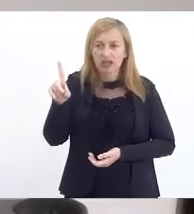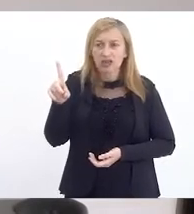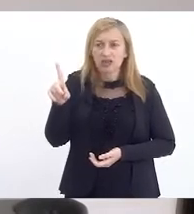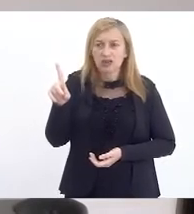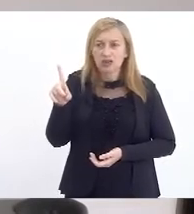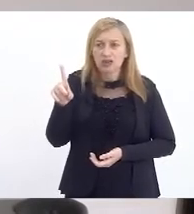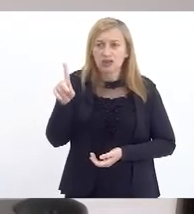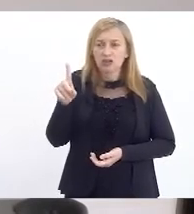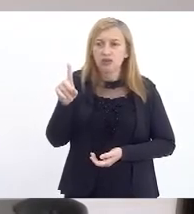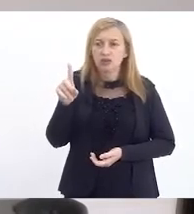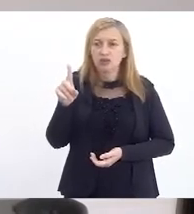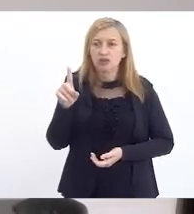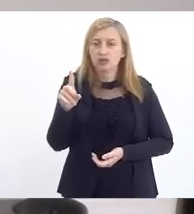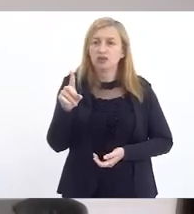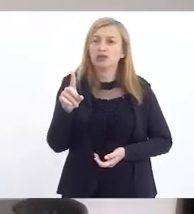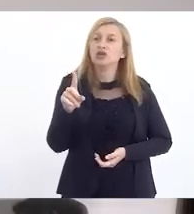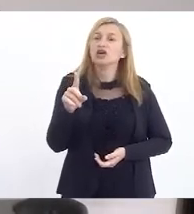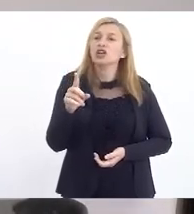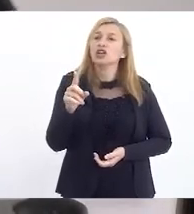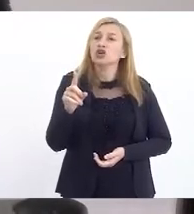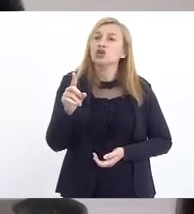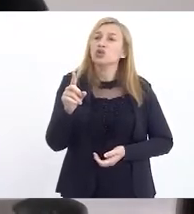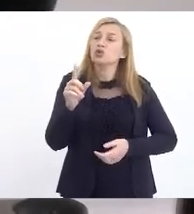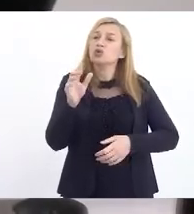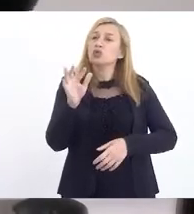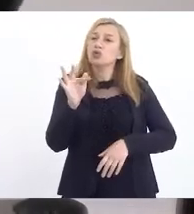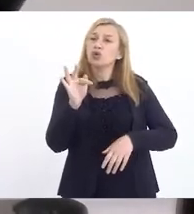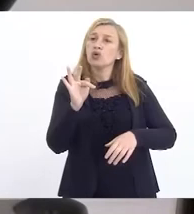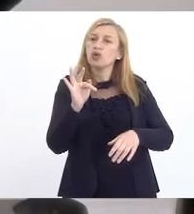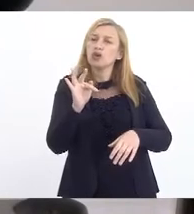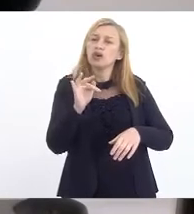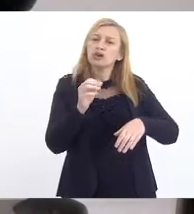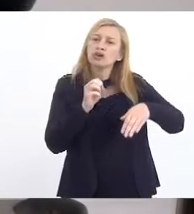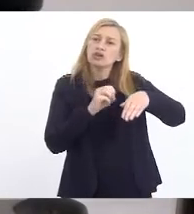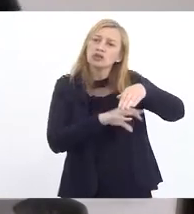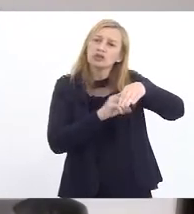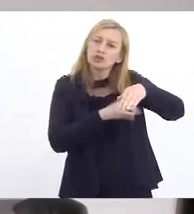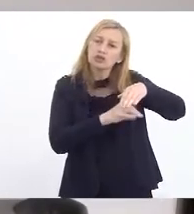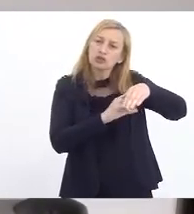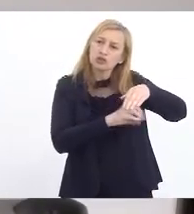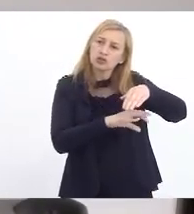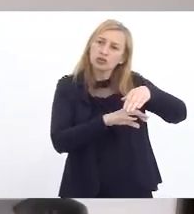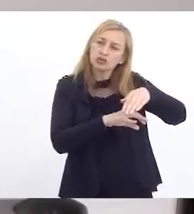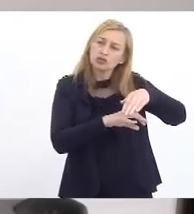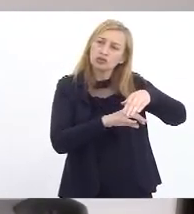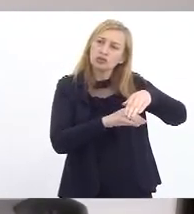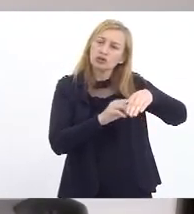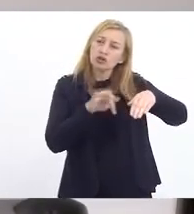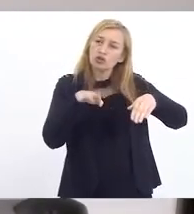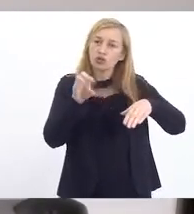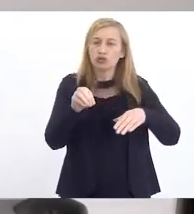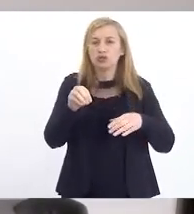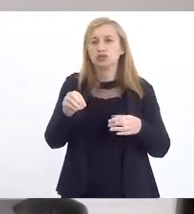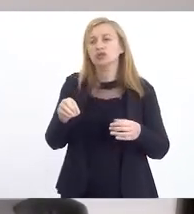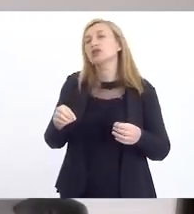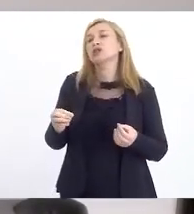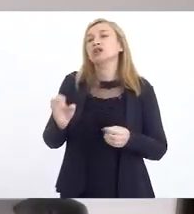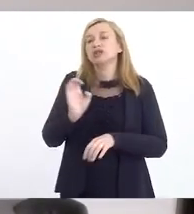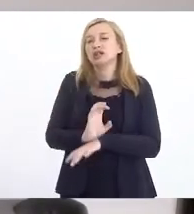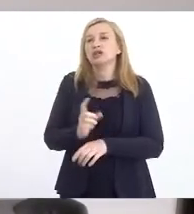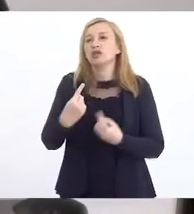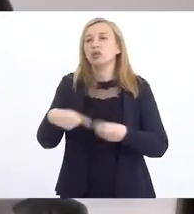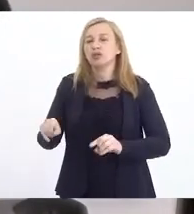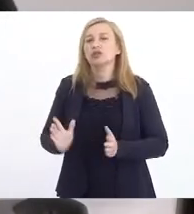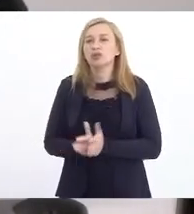E o Fundo Estadual de Combate à Pobreza, que nada mais é do que o próprio ICMS. Então, eu acho que aí